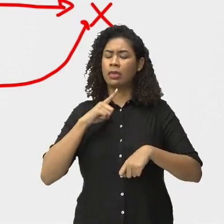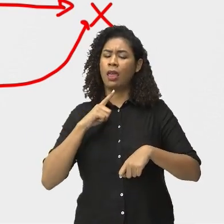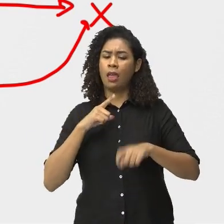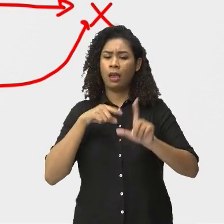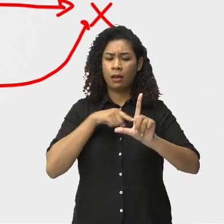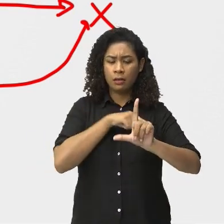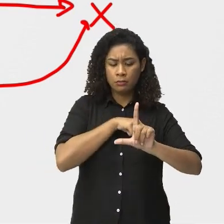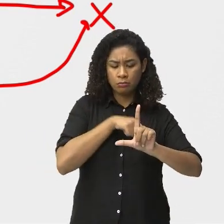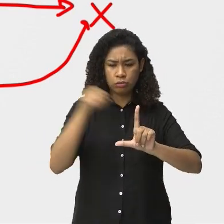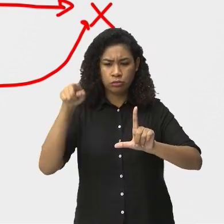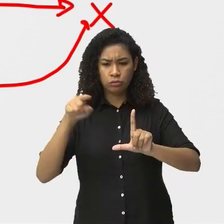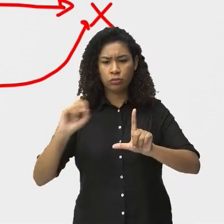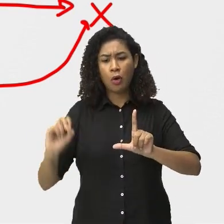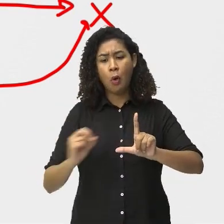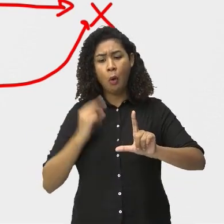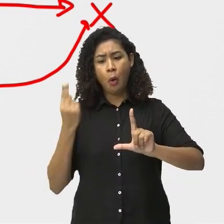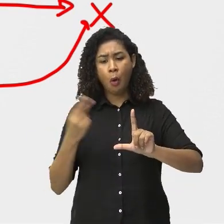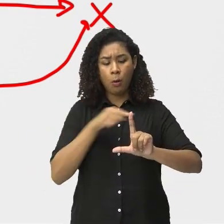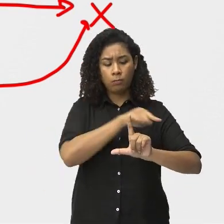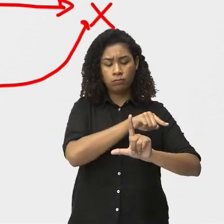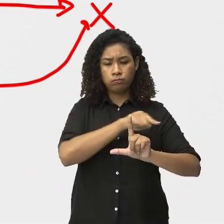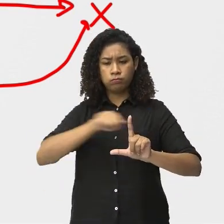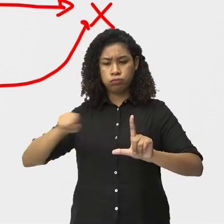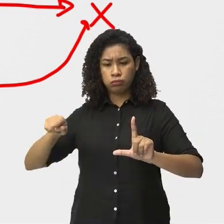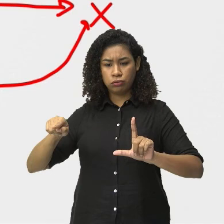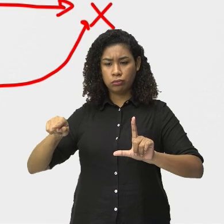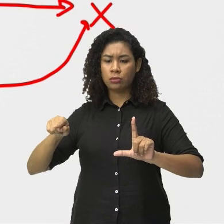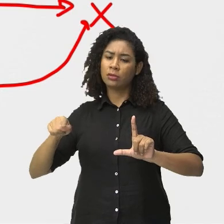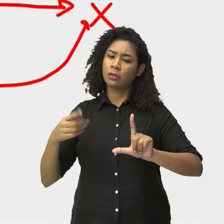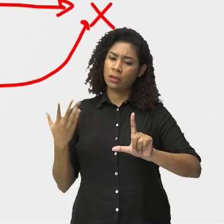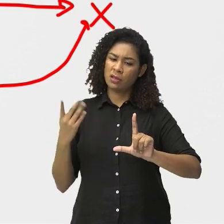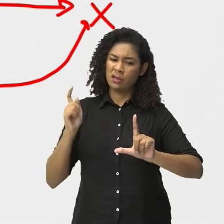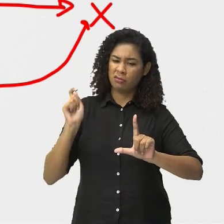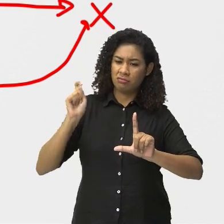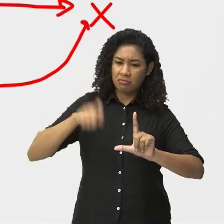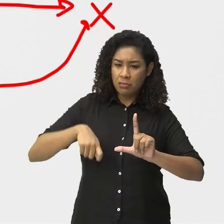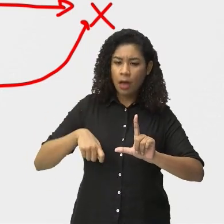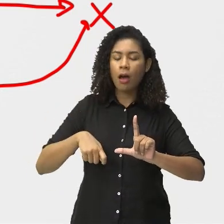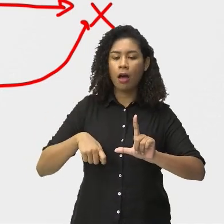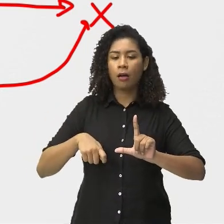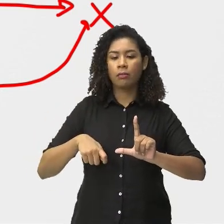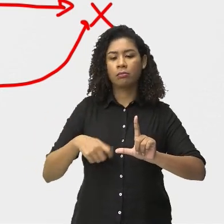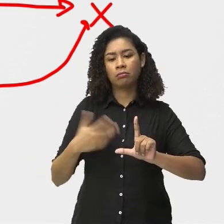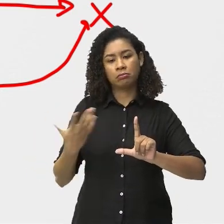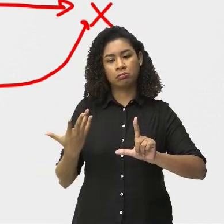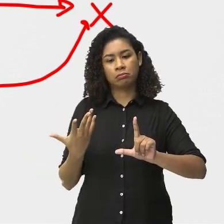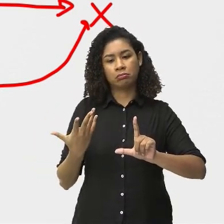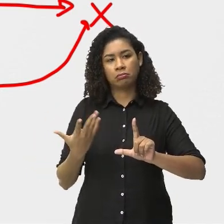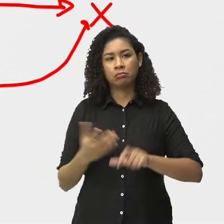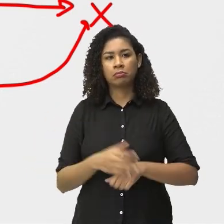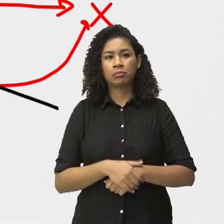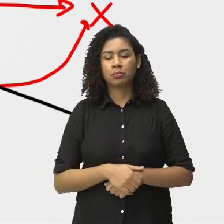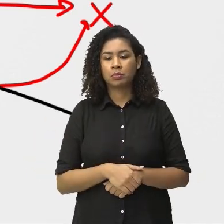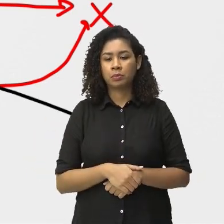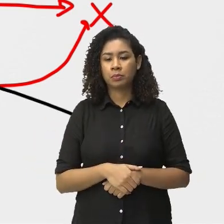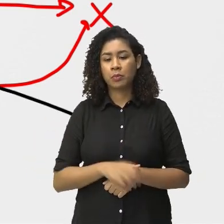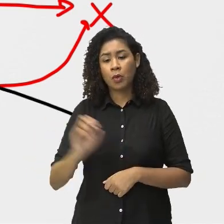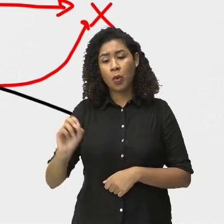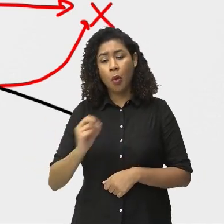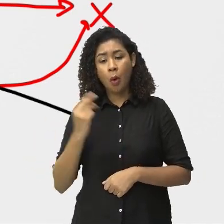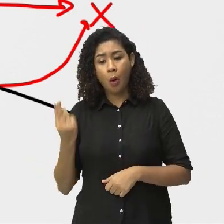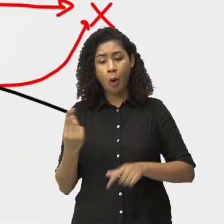né? Pode ser uma reta aí que está passando em várias posições, vejam,